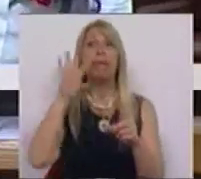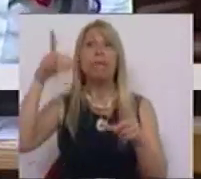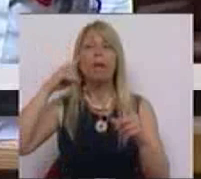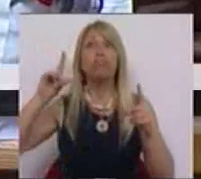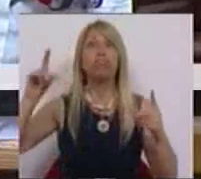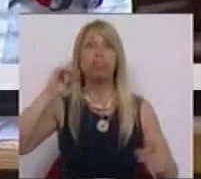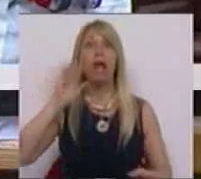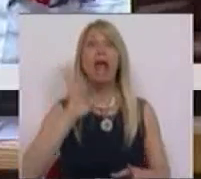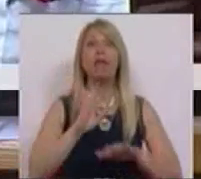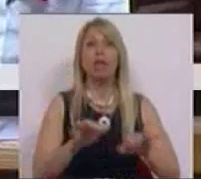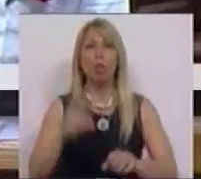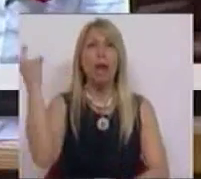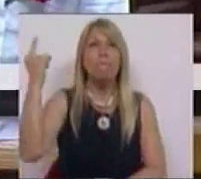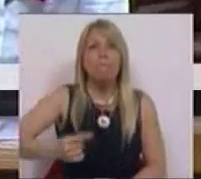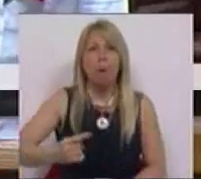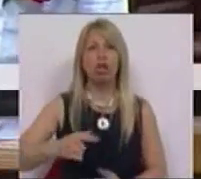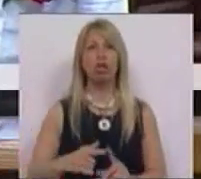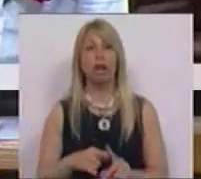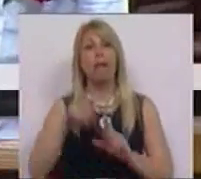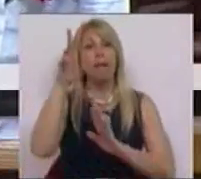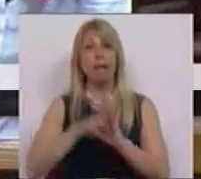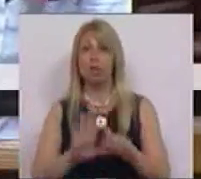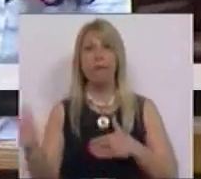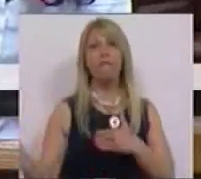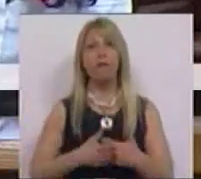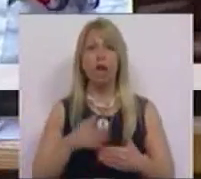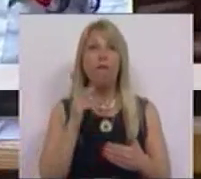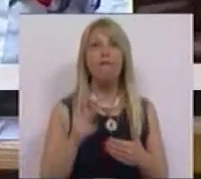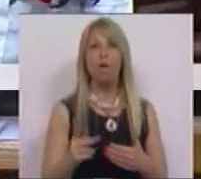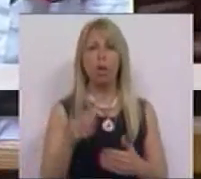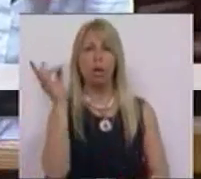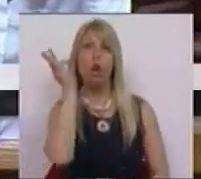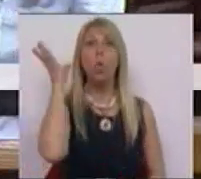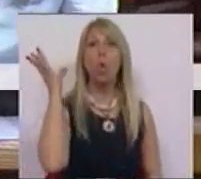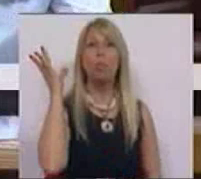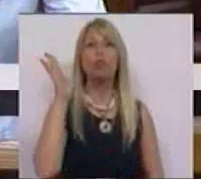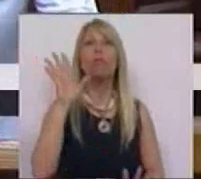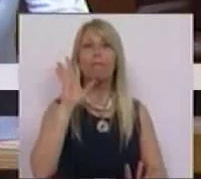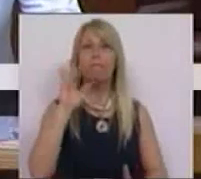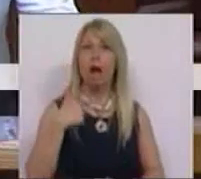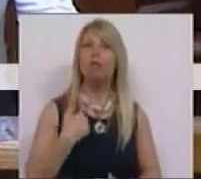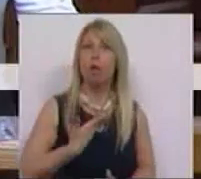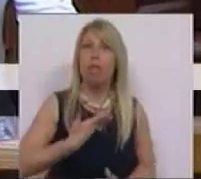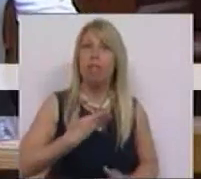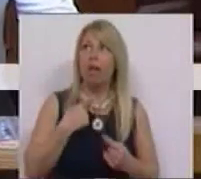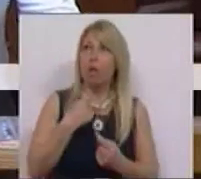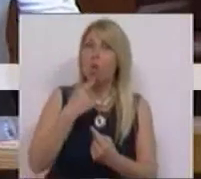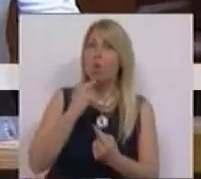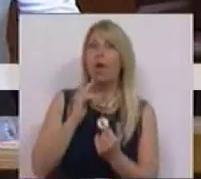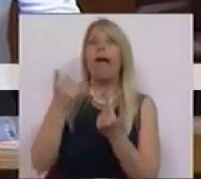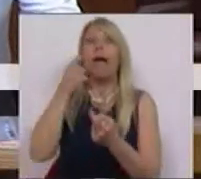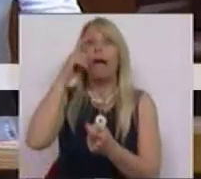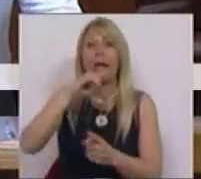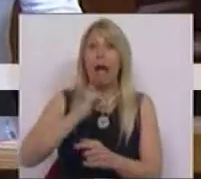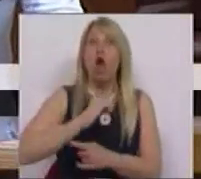imposta por um regime fechado, violento e corrupto. Mas devemos tudo a quem se lhe opôs e trouxe para Portugal o século